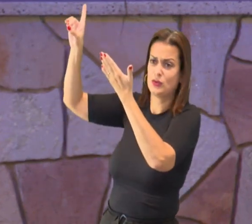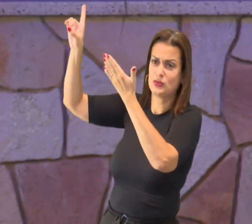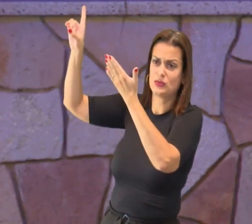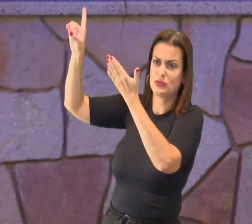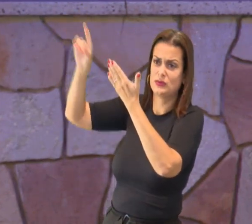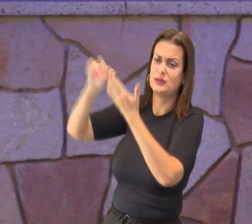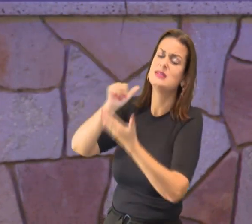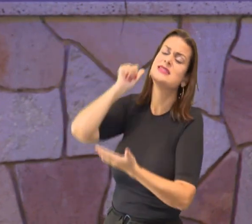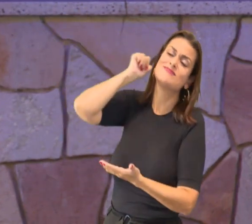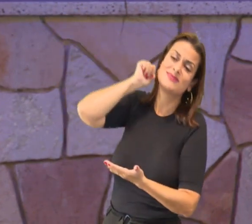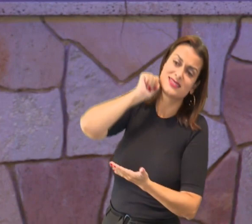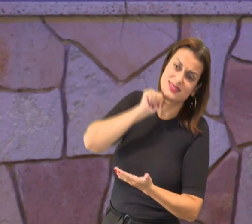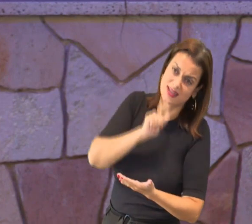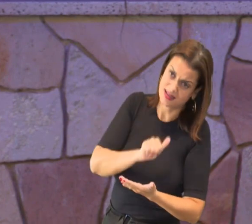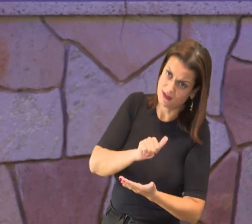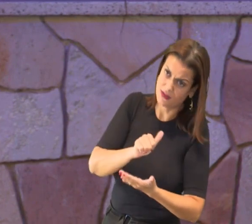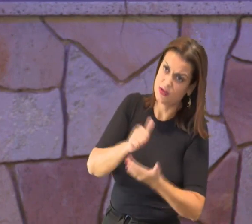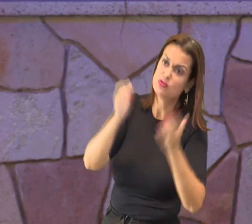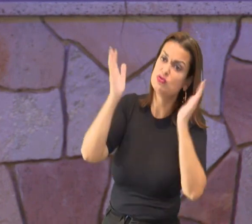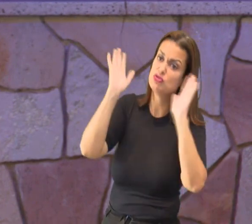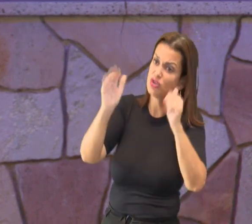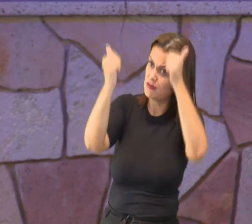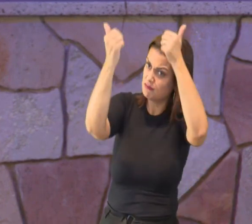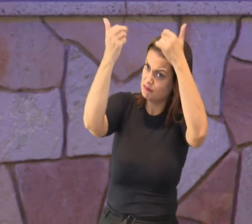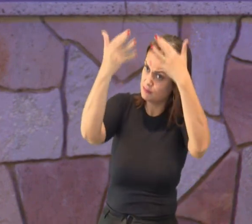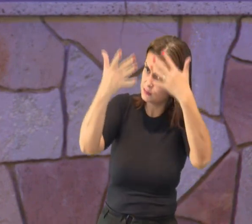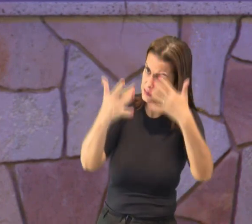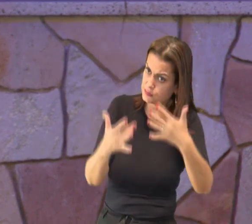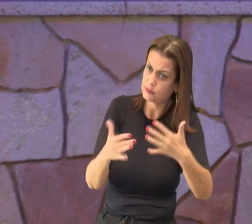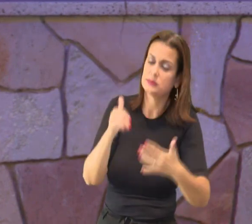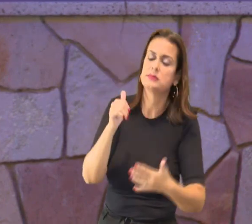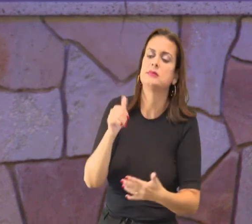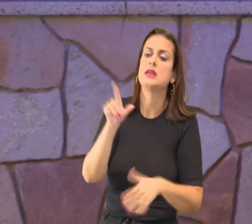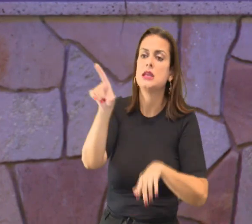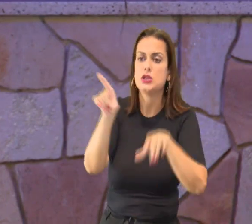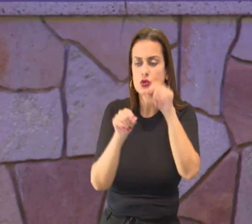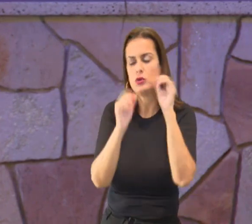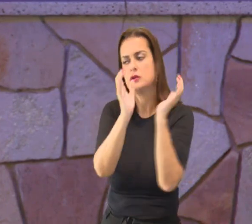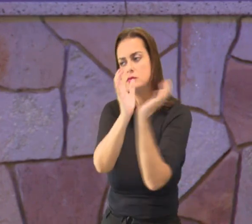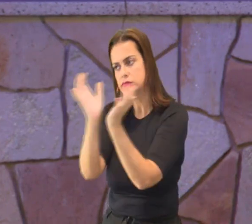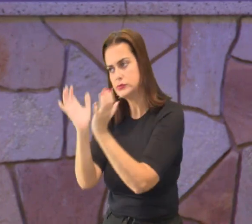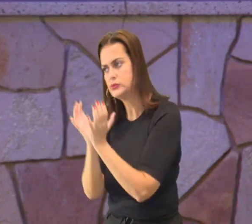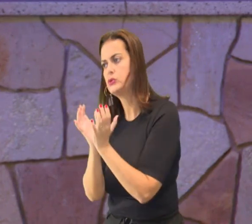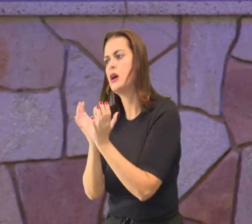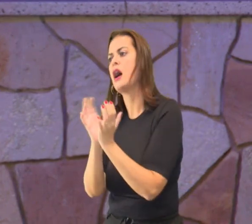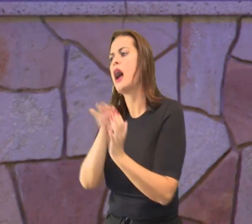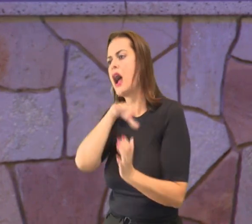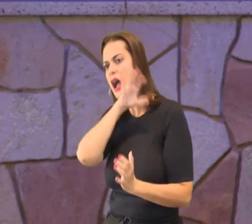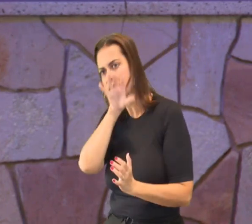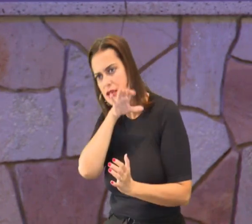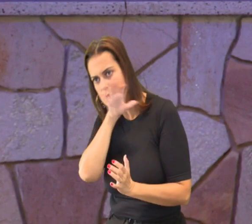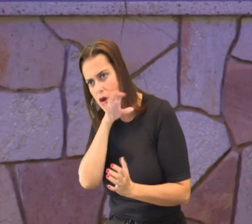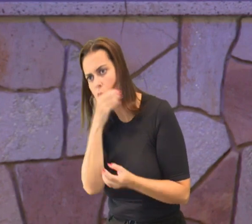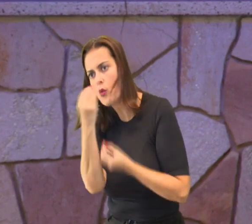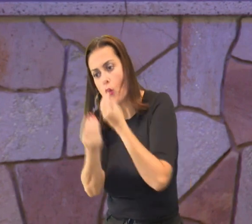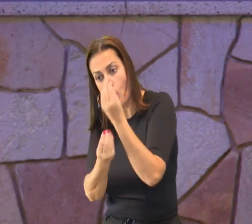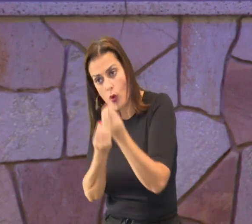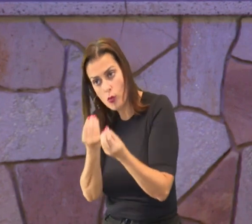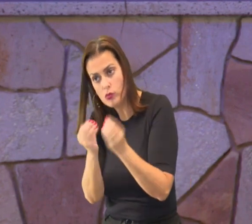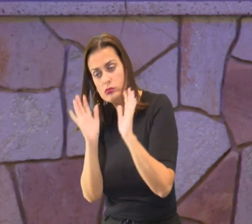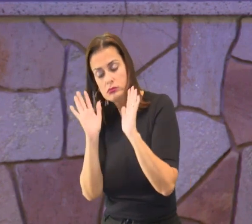os sacrifícios, como aqui descrito, sacrifícios determinados, eles eram responsáveis por esta ministração,